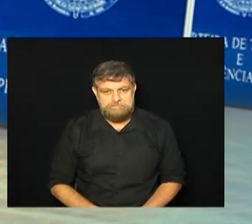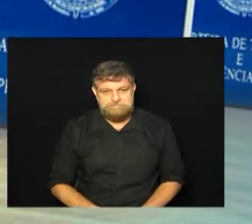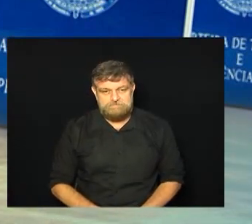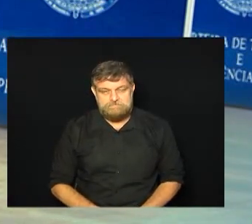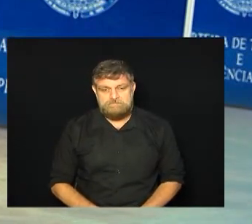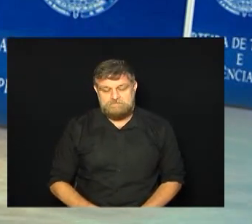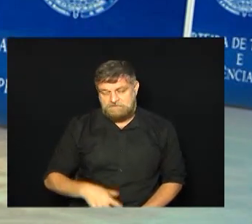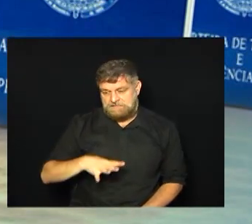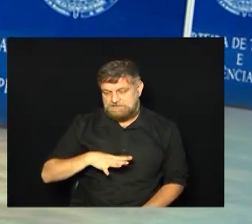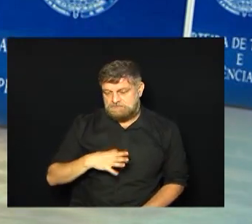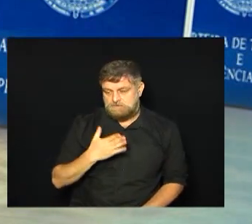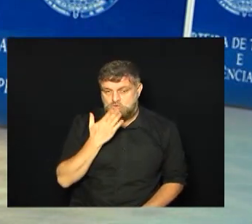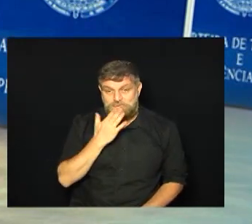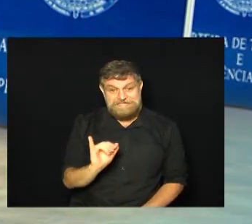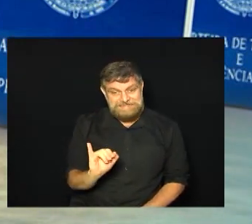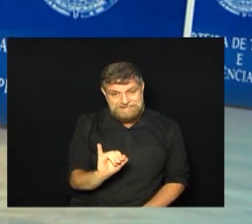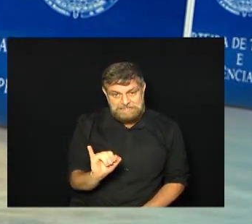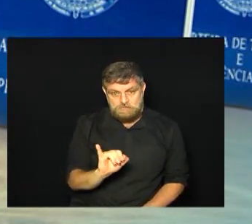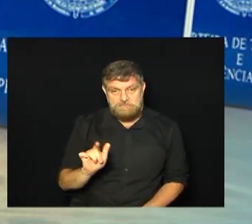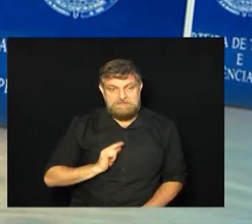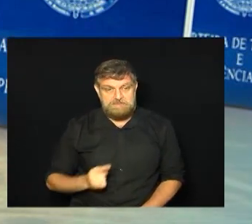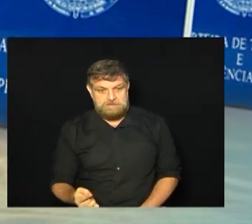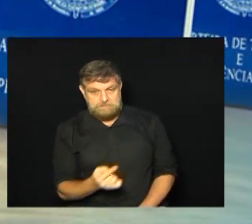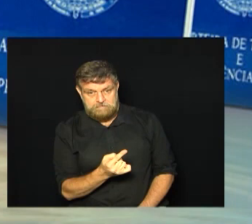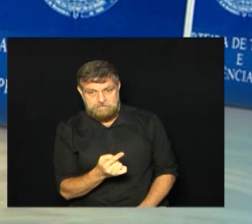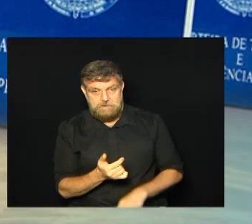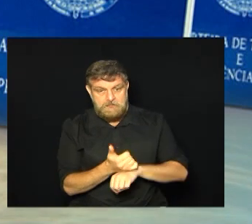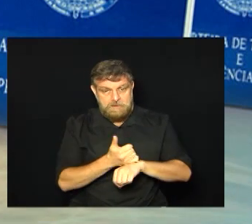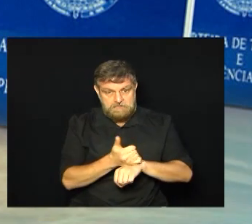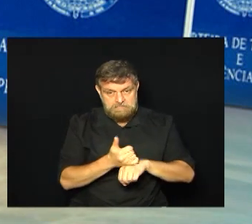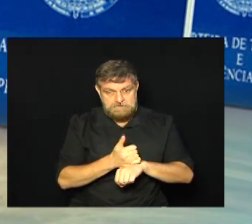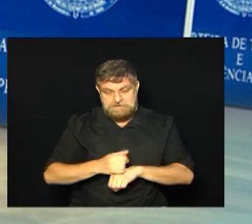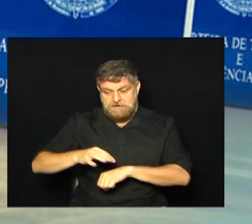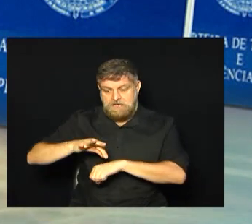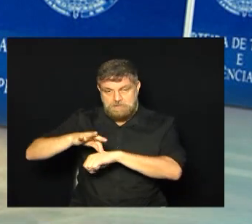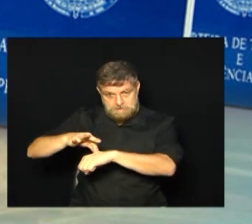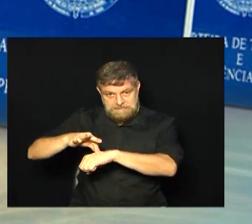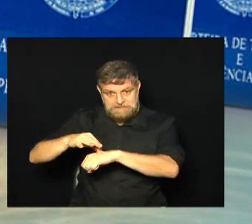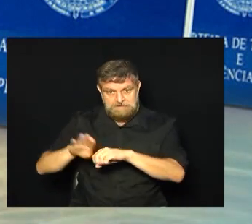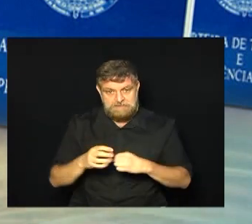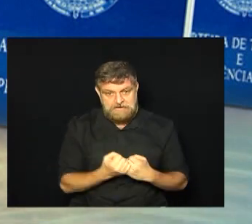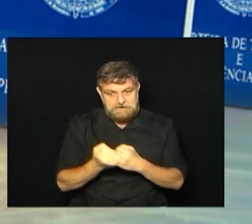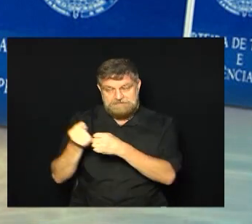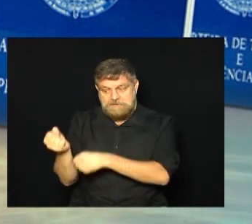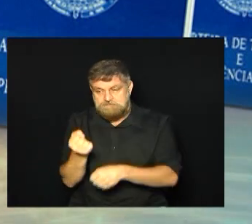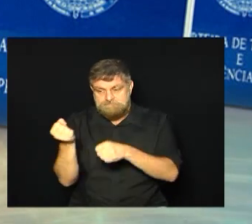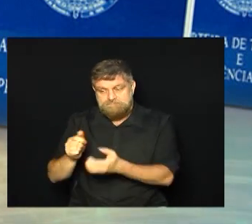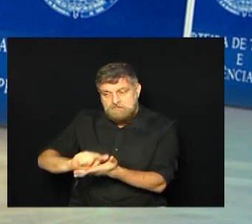A cidade de Indaiatuba está com vagas abertas para açougueiro, auxiliar de